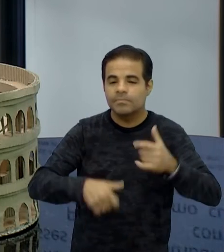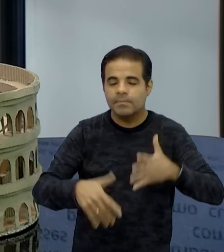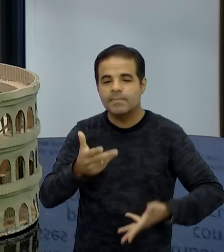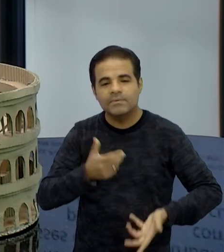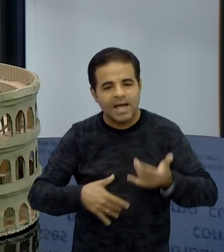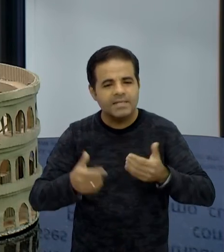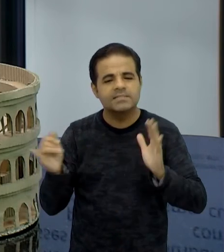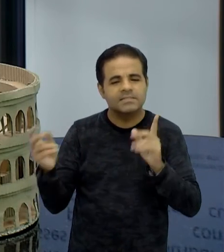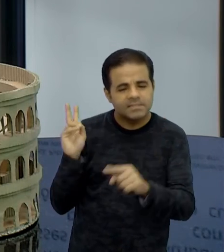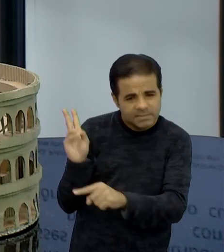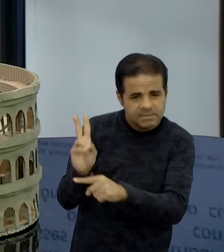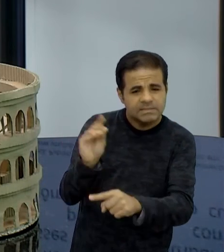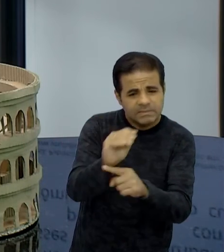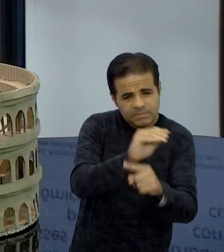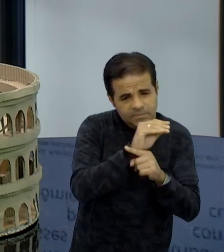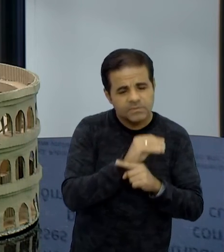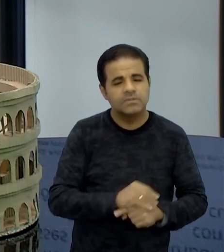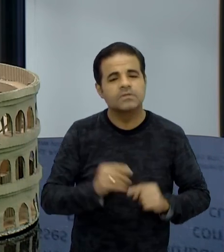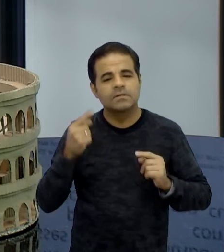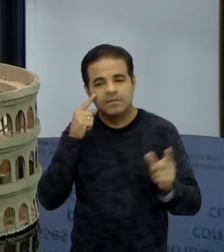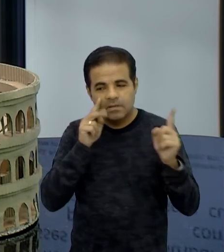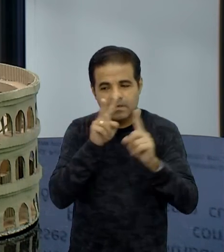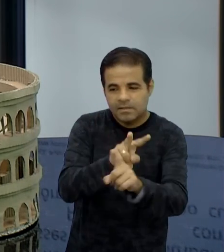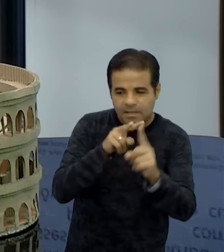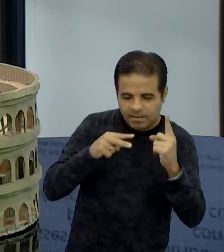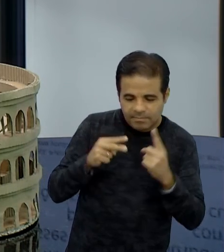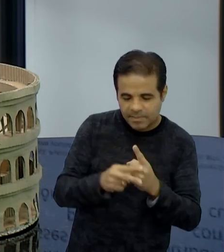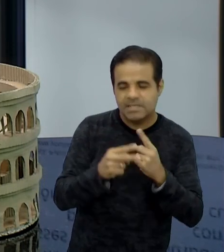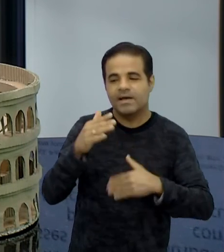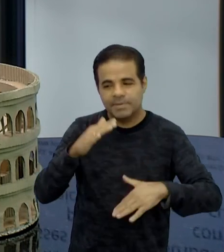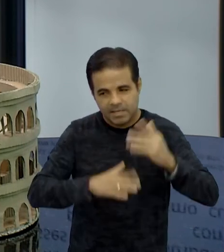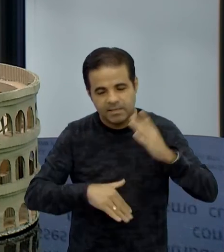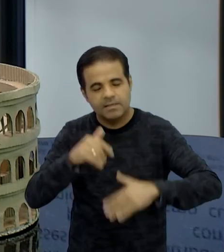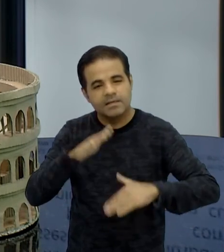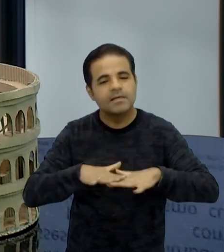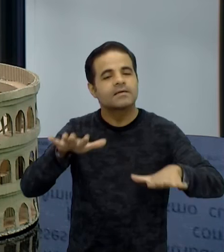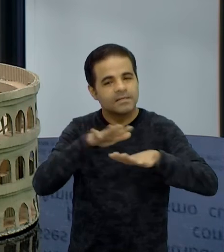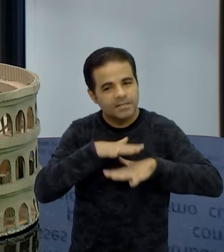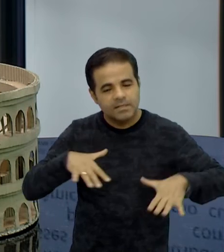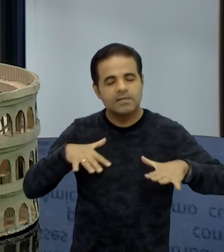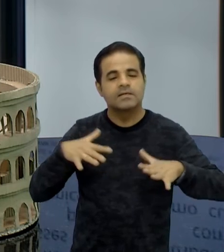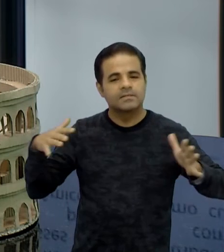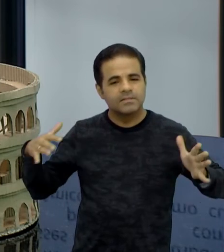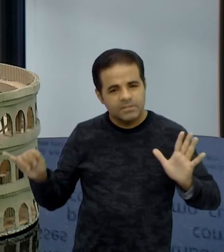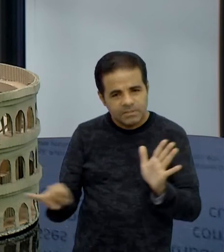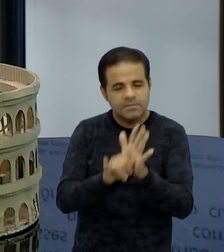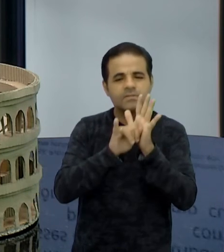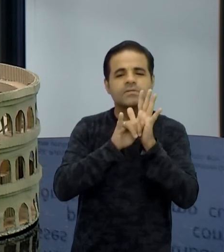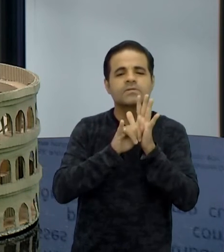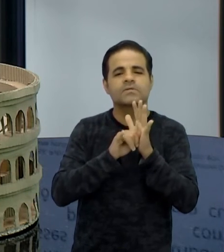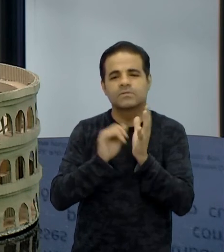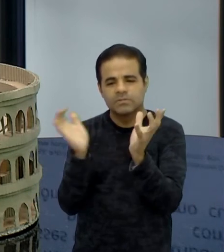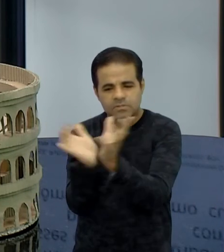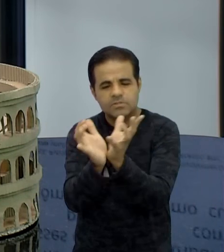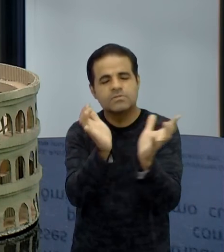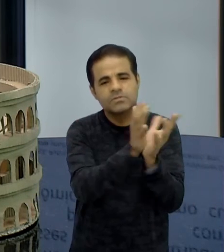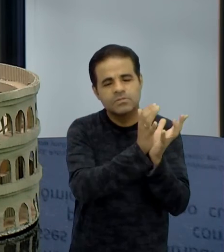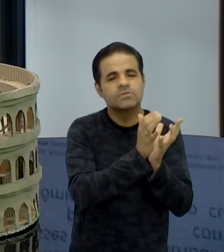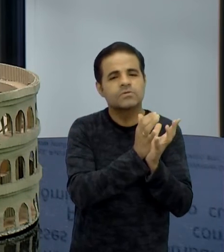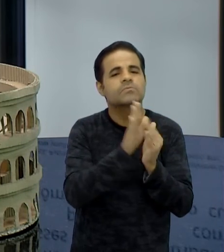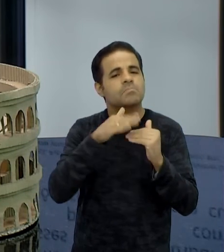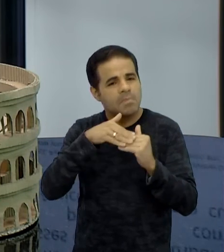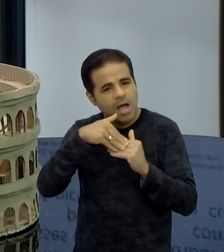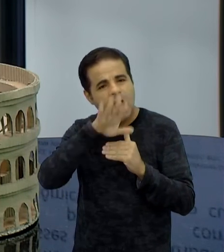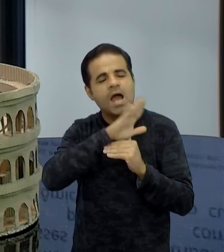patrimônio, ele é importante não só do ponto de vista cultural e de preservação também das identidades dos grupos, né?